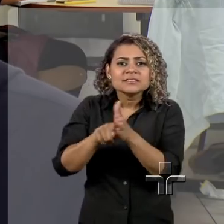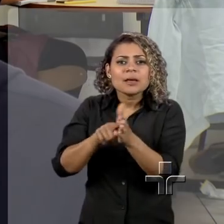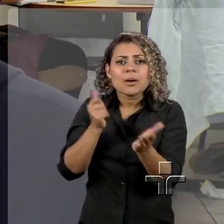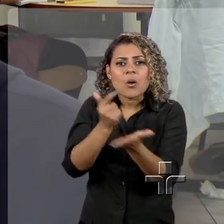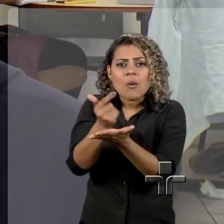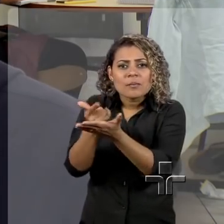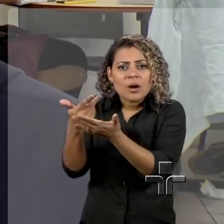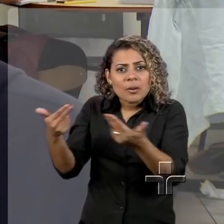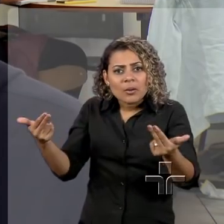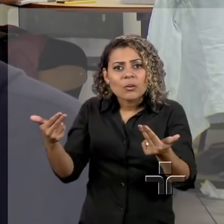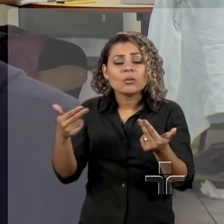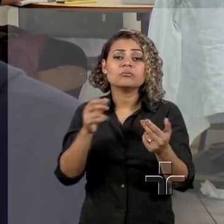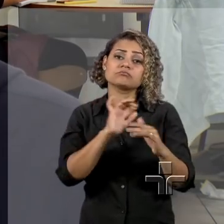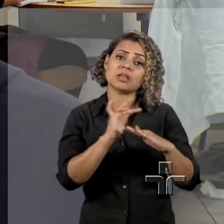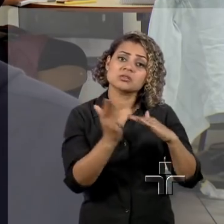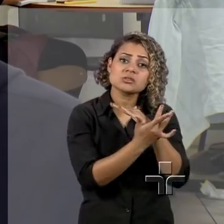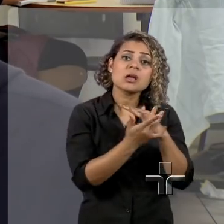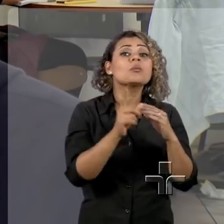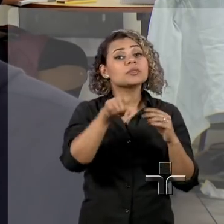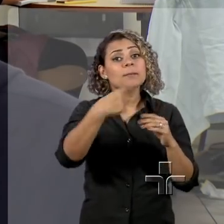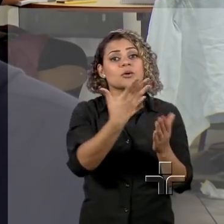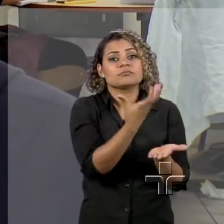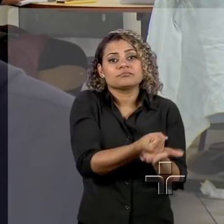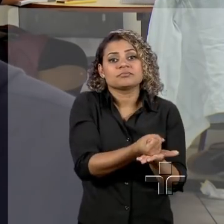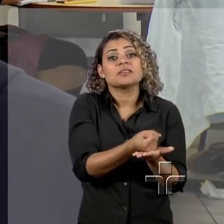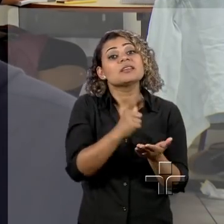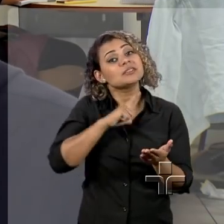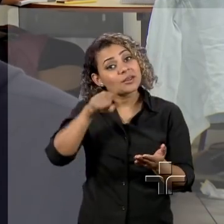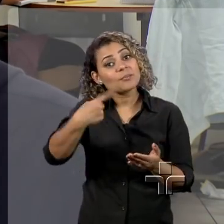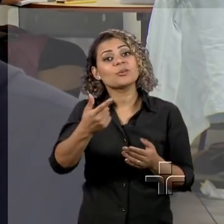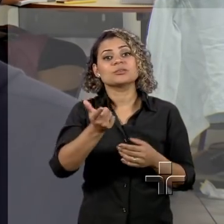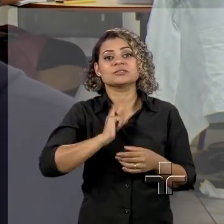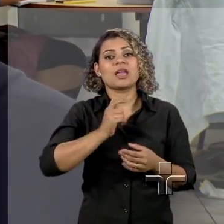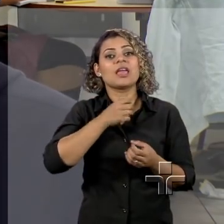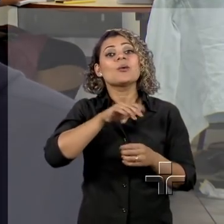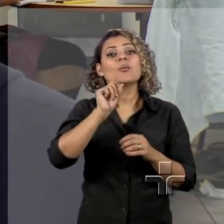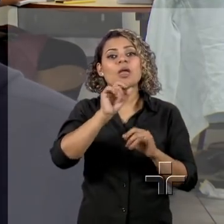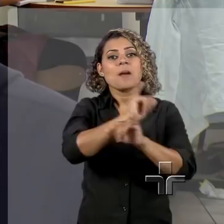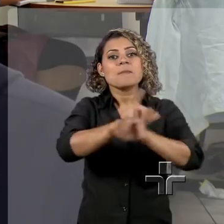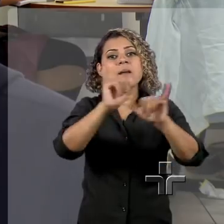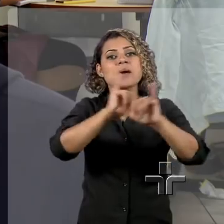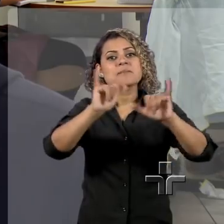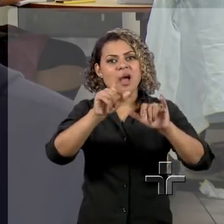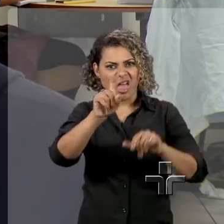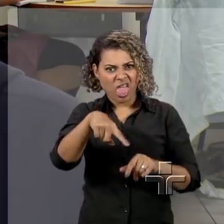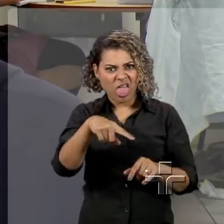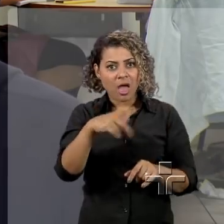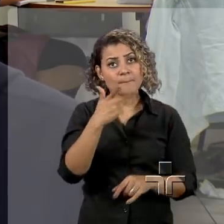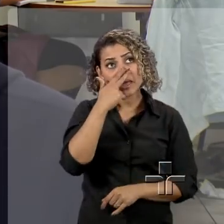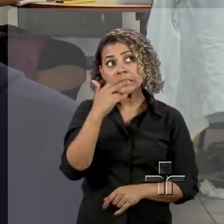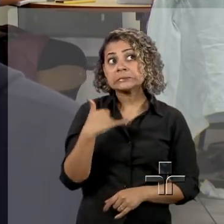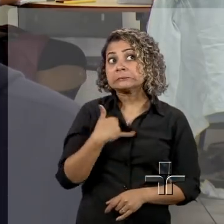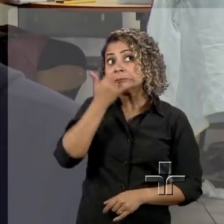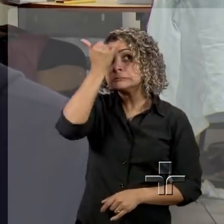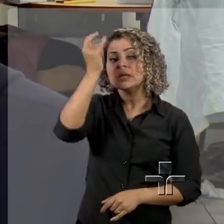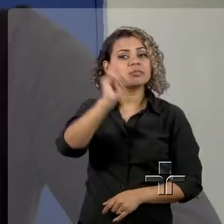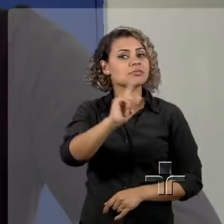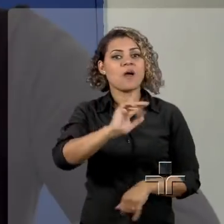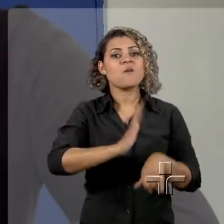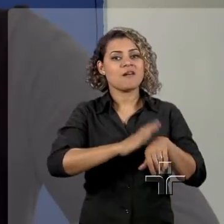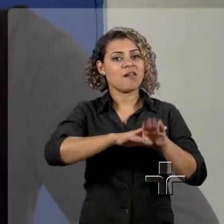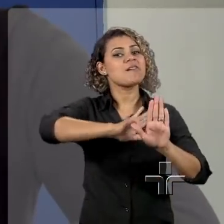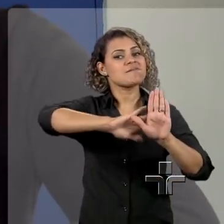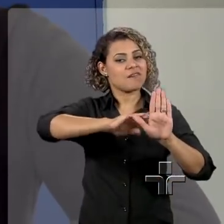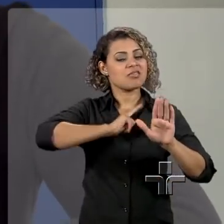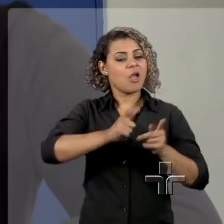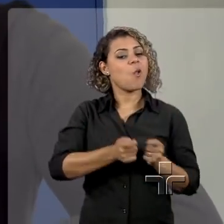comprar, em uma rede social no Facebook vai aparecer o comercial desse mesmo produto depois. E não é simples coincidência. Não, nem um pouco. O legado